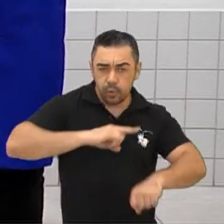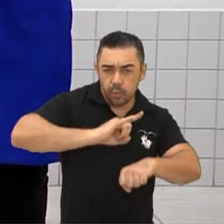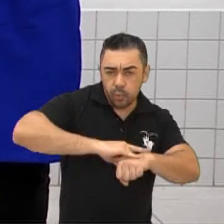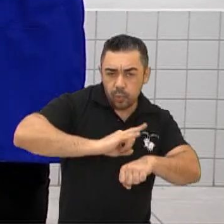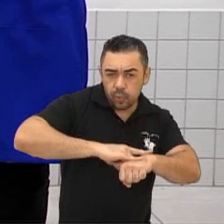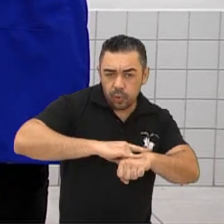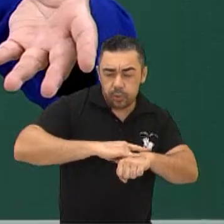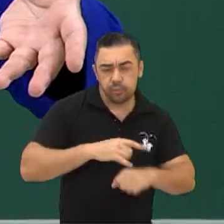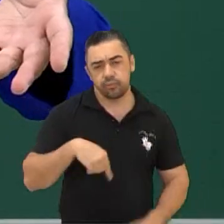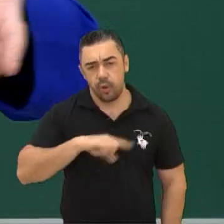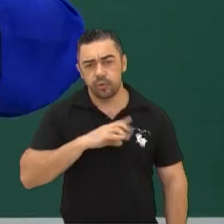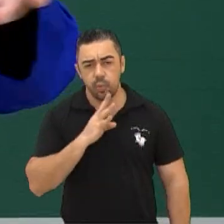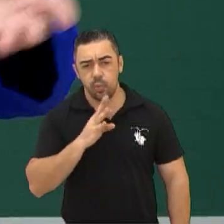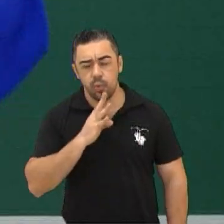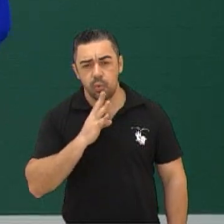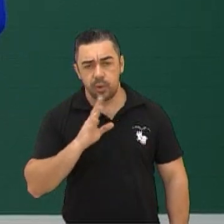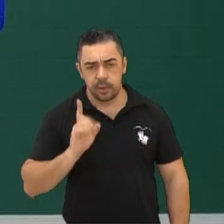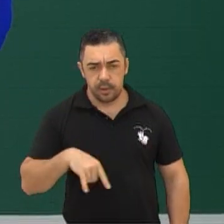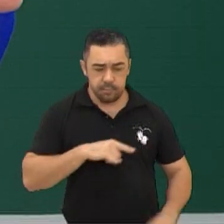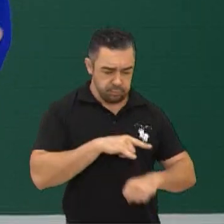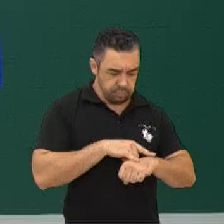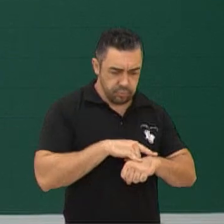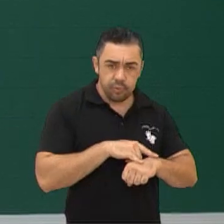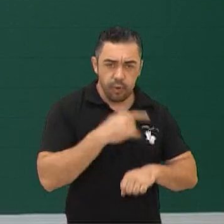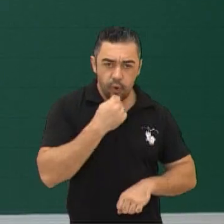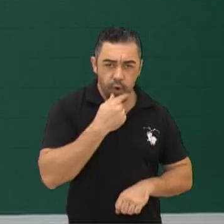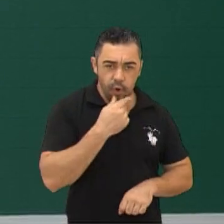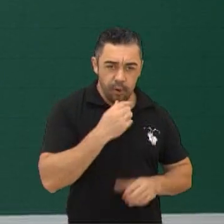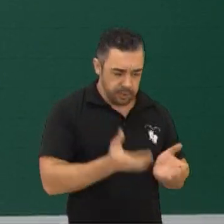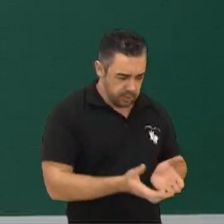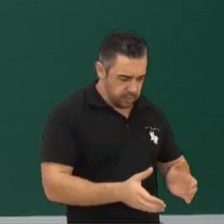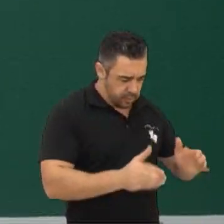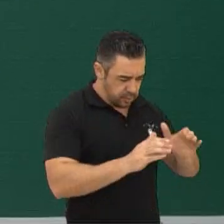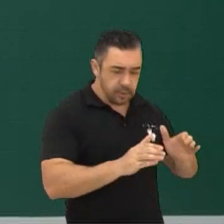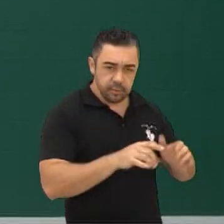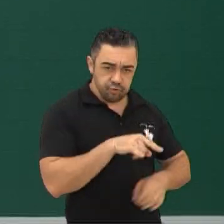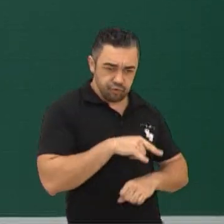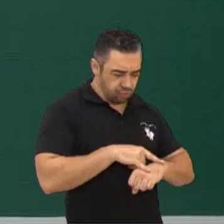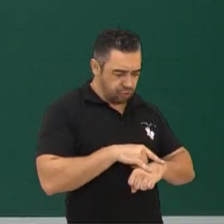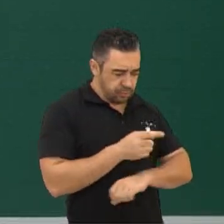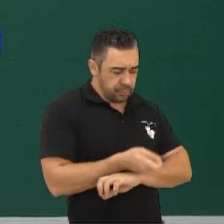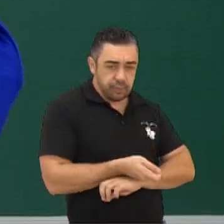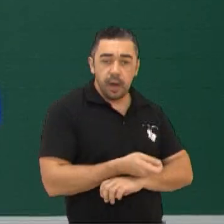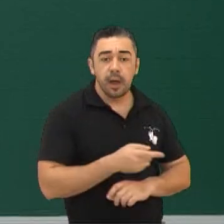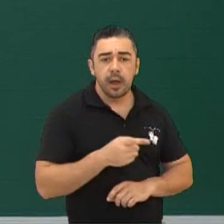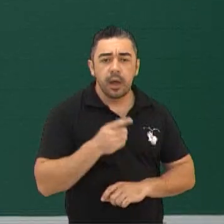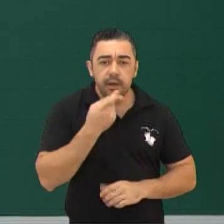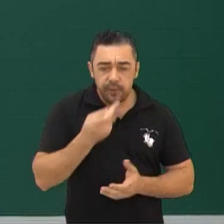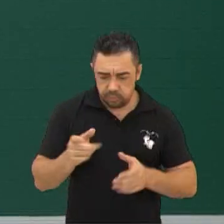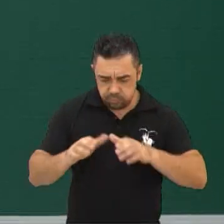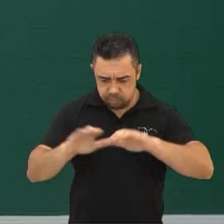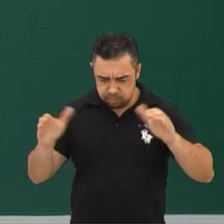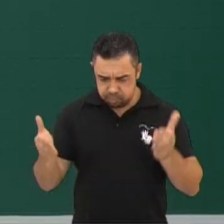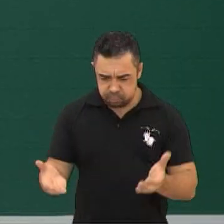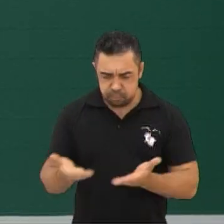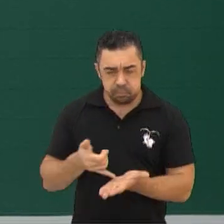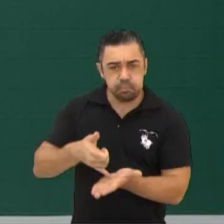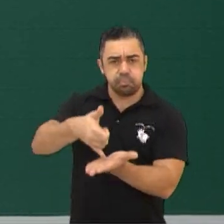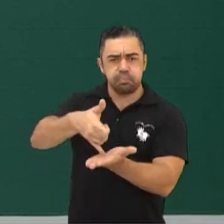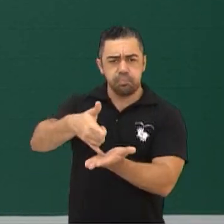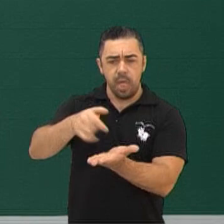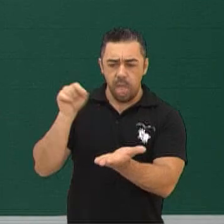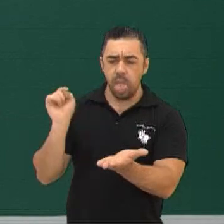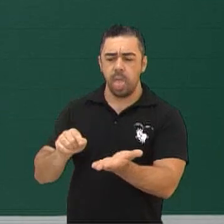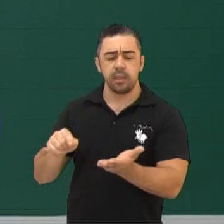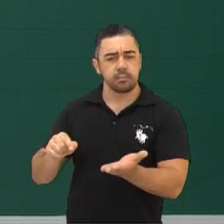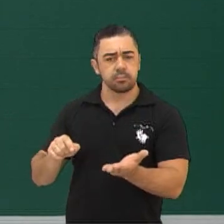urinol, ou como a gente conhece também popularmente como um mictório, e colocar ali em cima de um cubo dizendo que aquilo é uma obra de arte. Isso